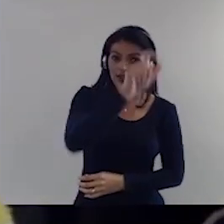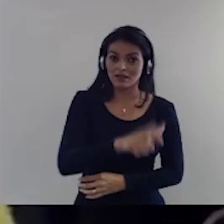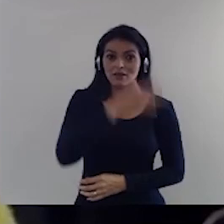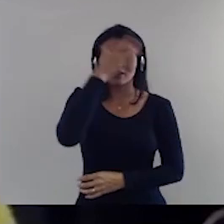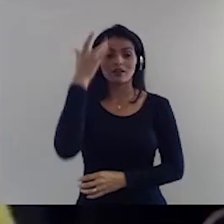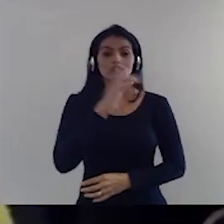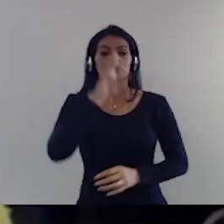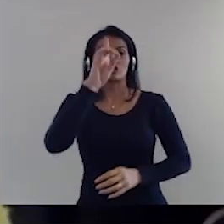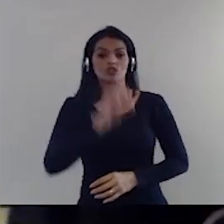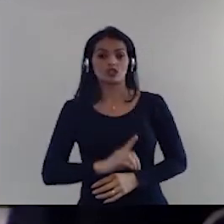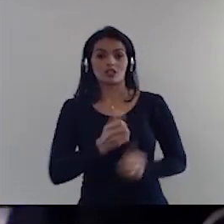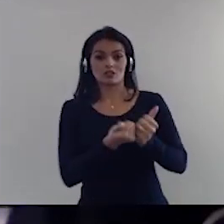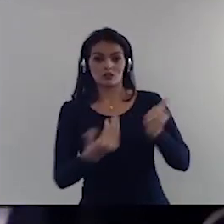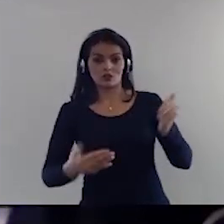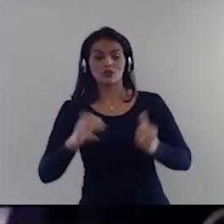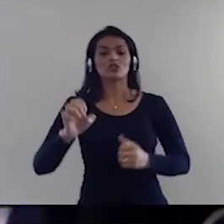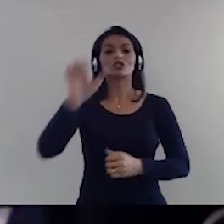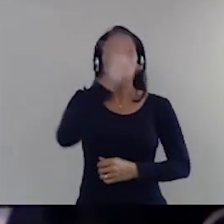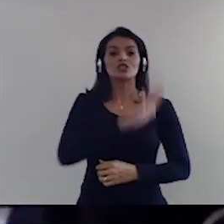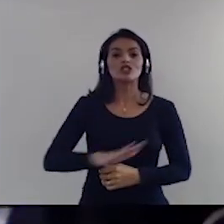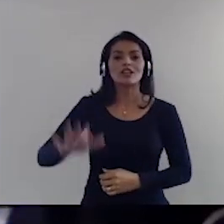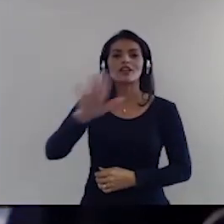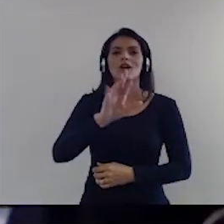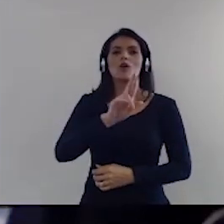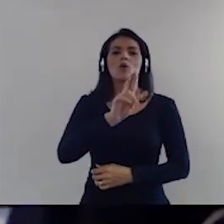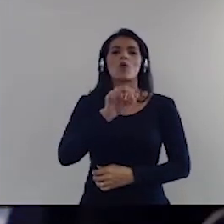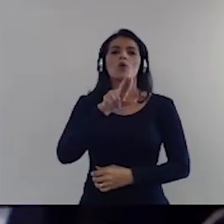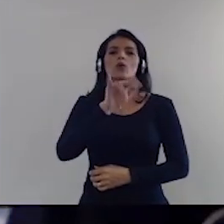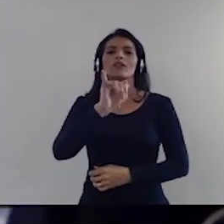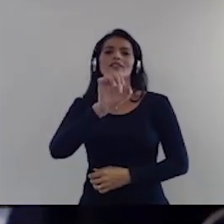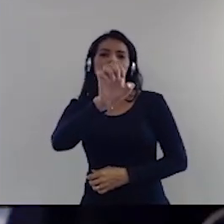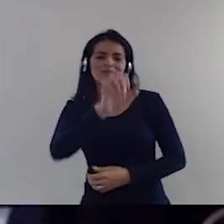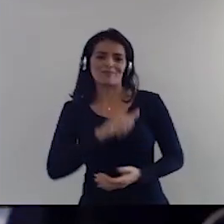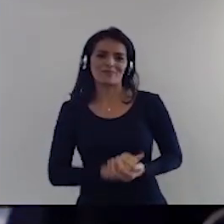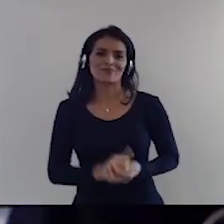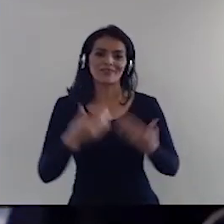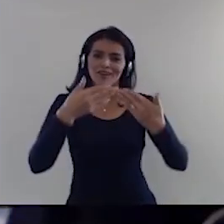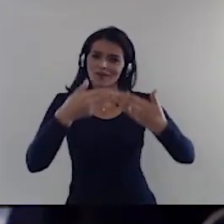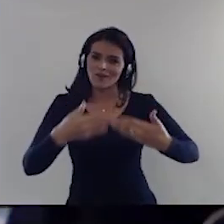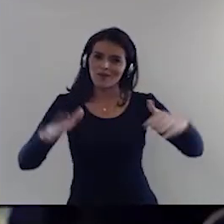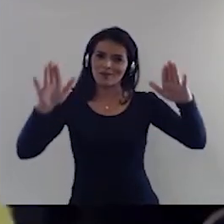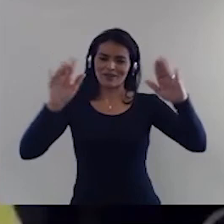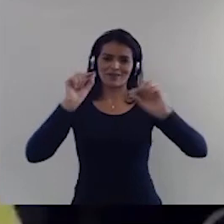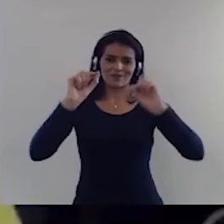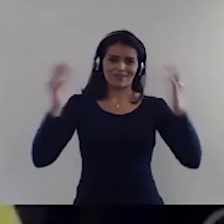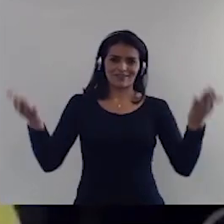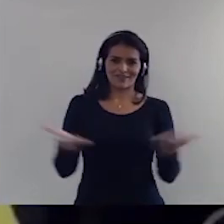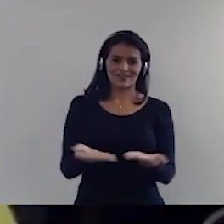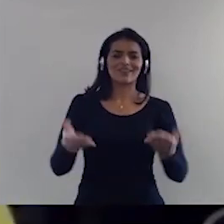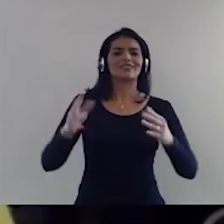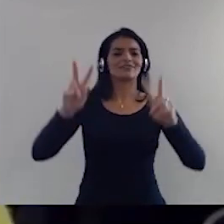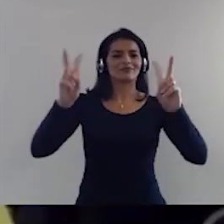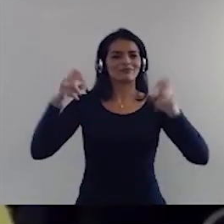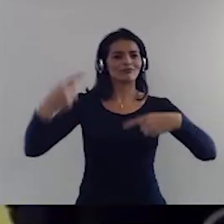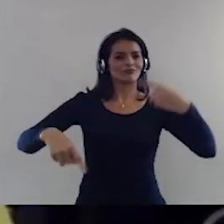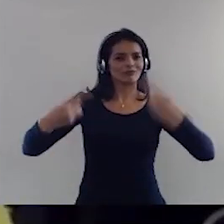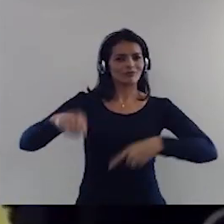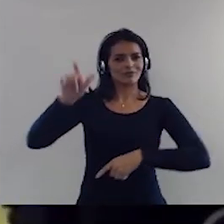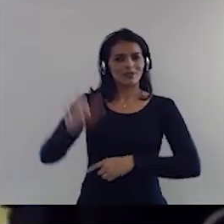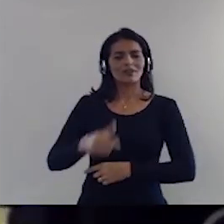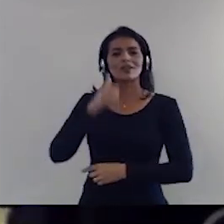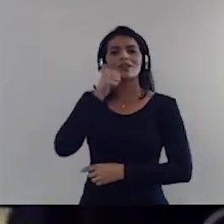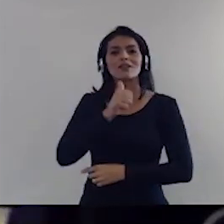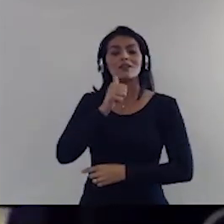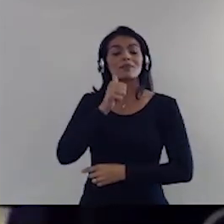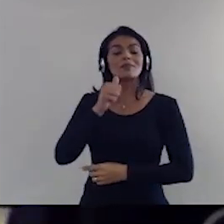do diretor-geral, o doutor Rony Duarte. Bom, vamos dar início aqui ao nosso painel com a fala da